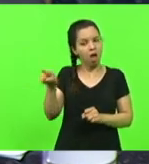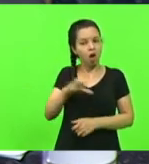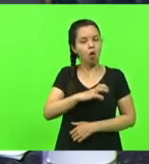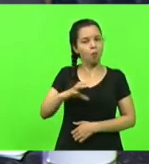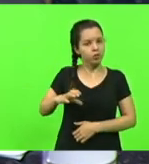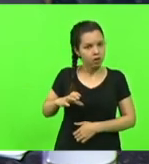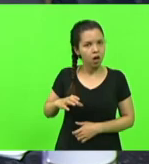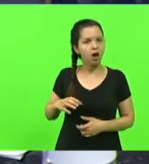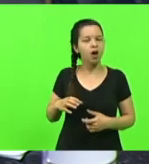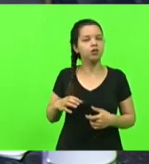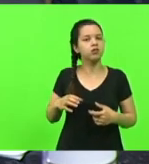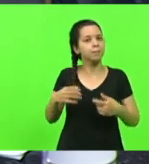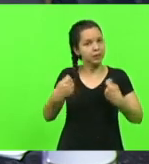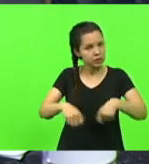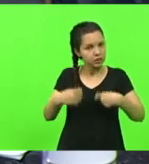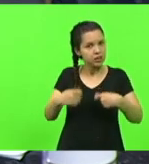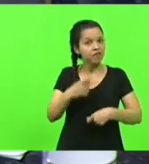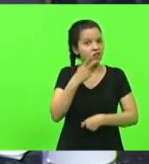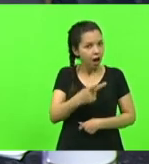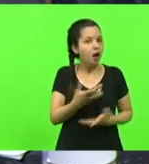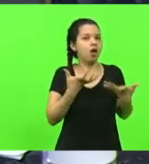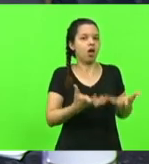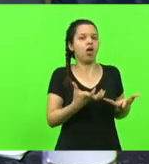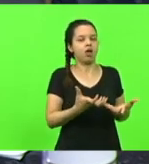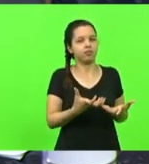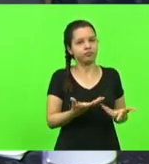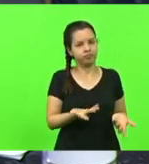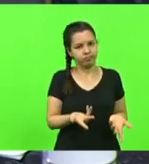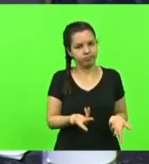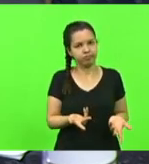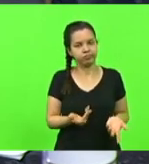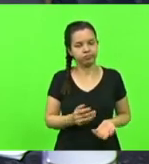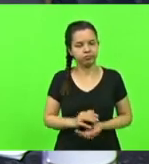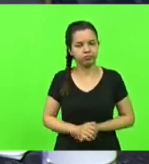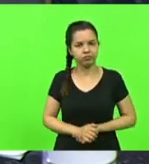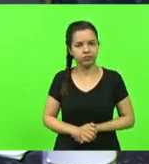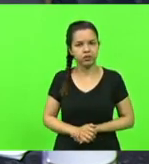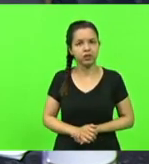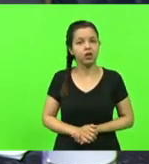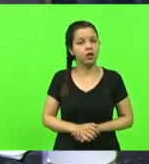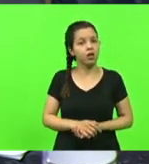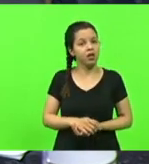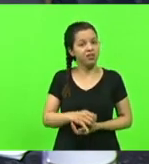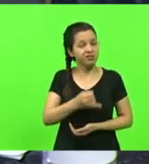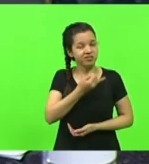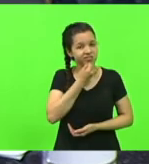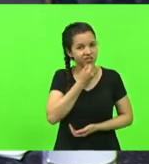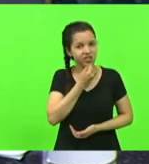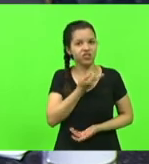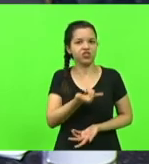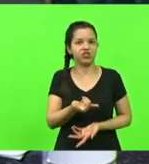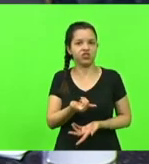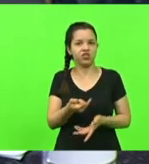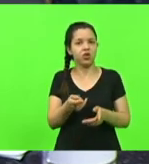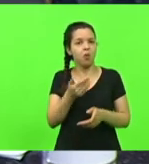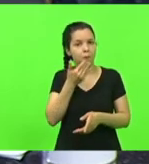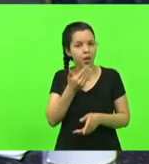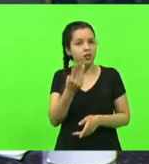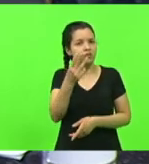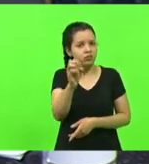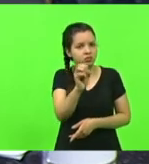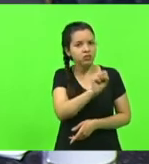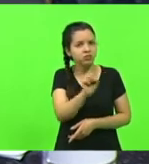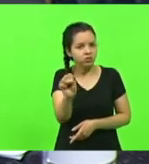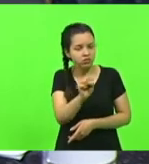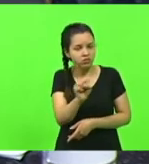dizer o que quer. Então, é lamentável, e eu peço já mais uns 30 segundos,